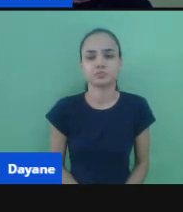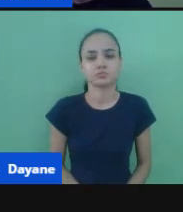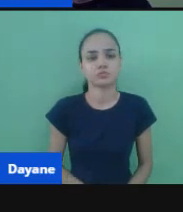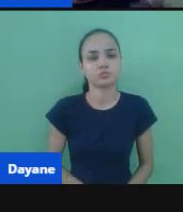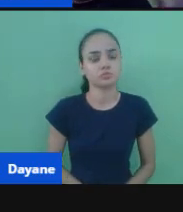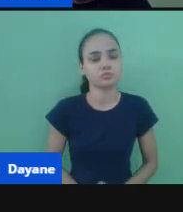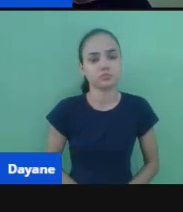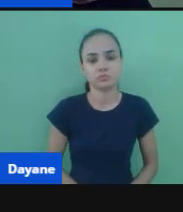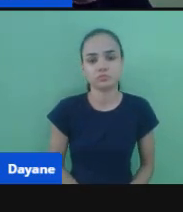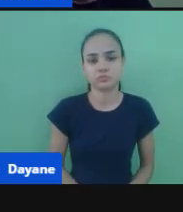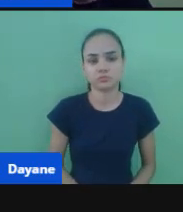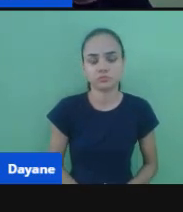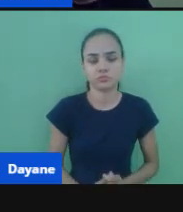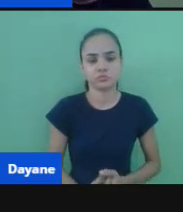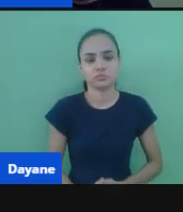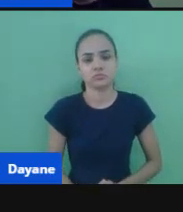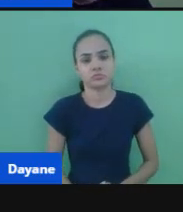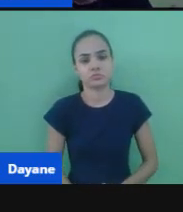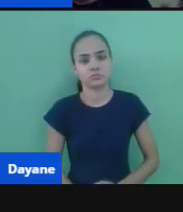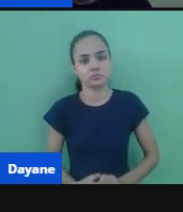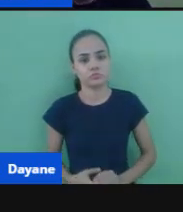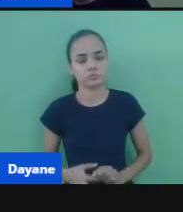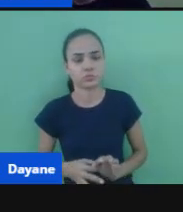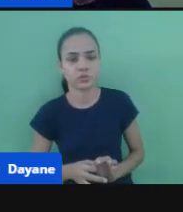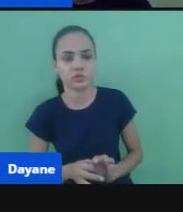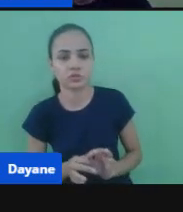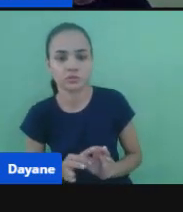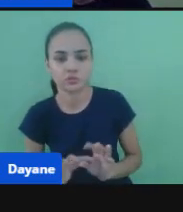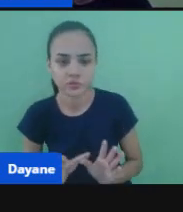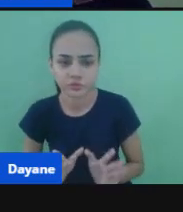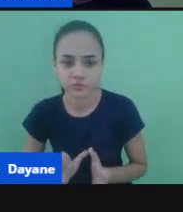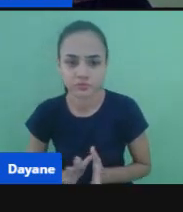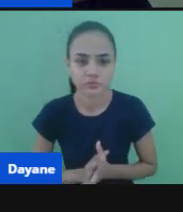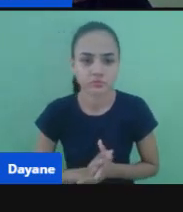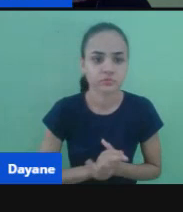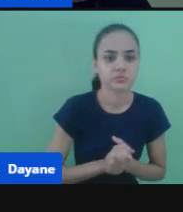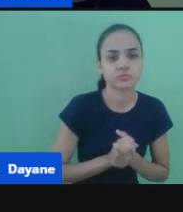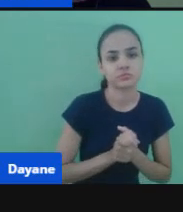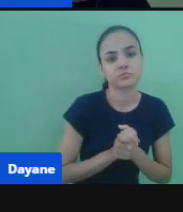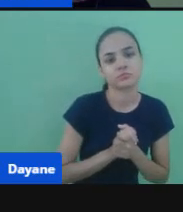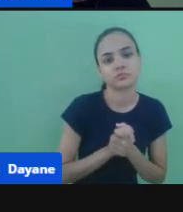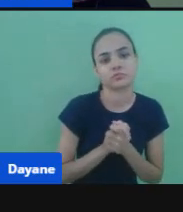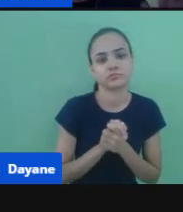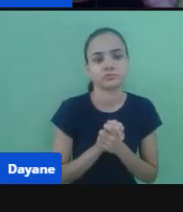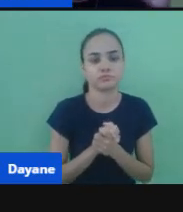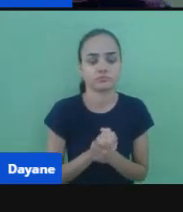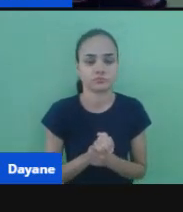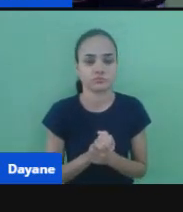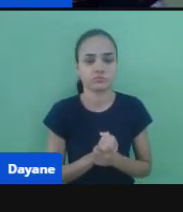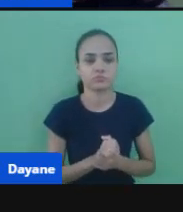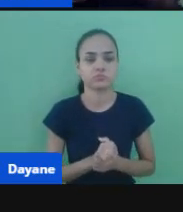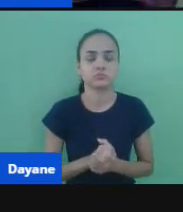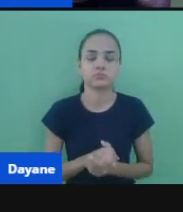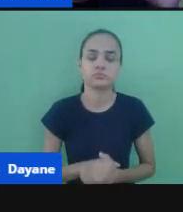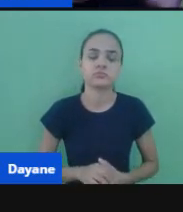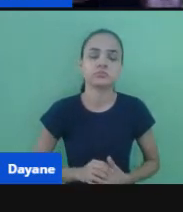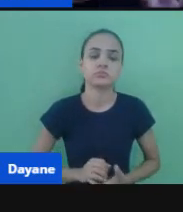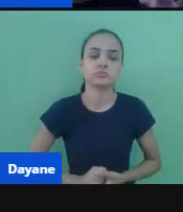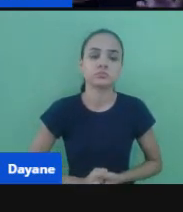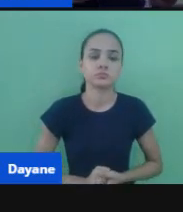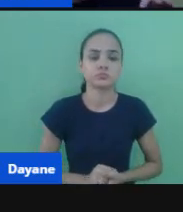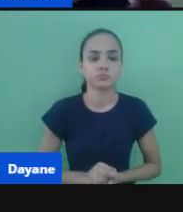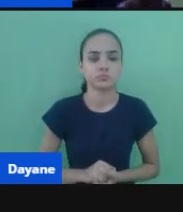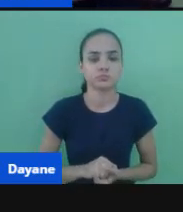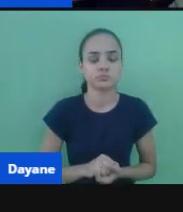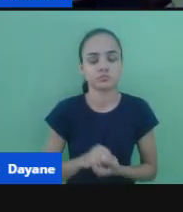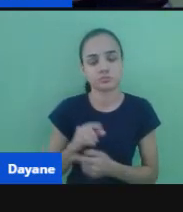Então, vamos só passar um pouquinho pelo primórdio do documentário. O documentário, ele nasce praticamente com o